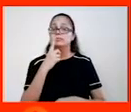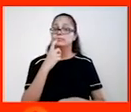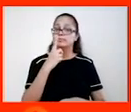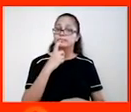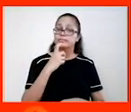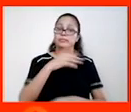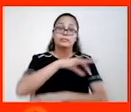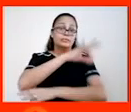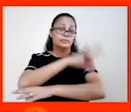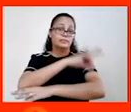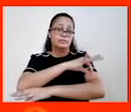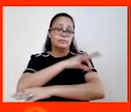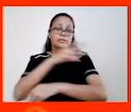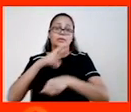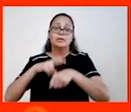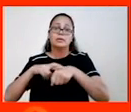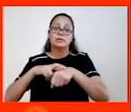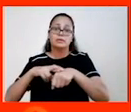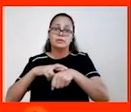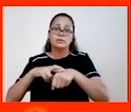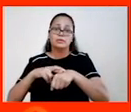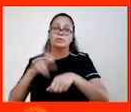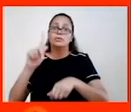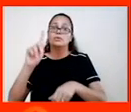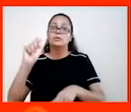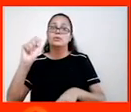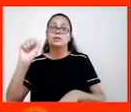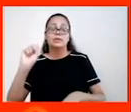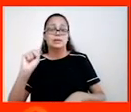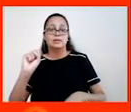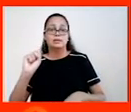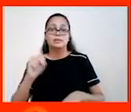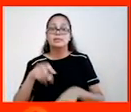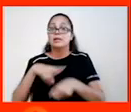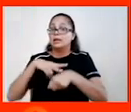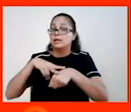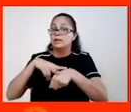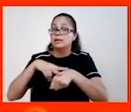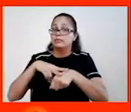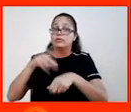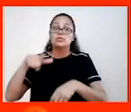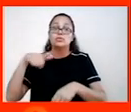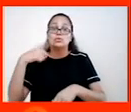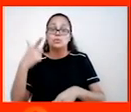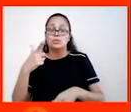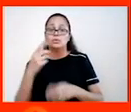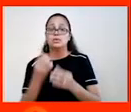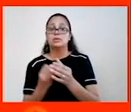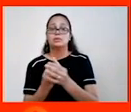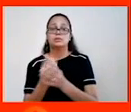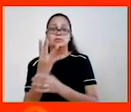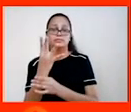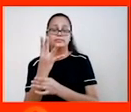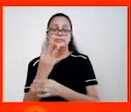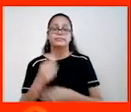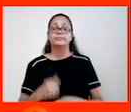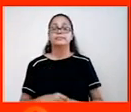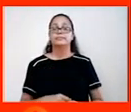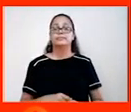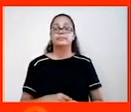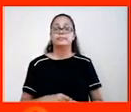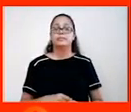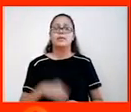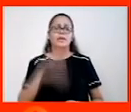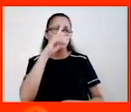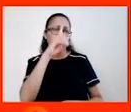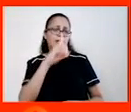vermelha a produção de petróleo, na cor roxa gás e na cor verde outras fontes. O que nós podemos observar o que